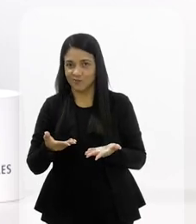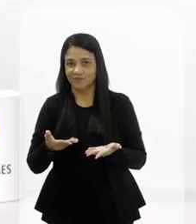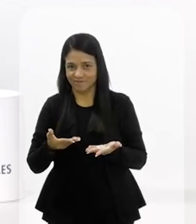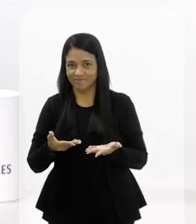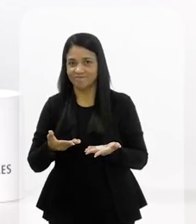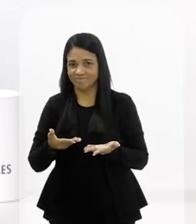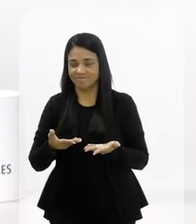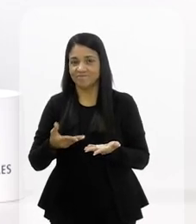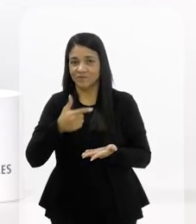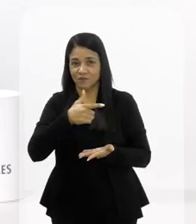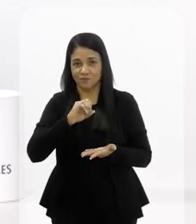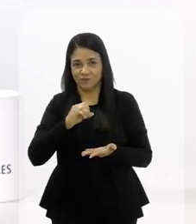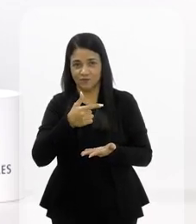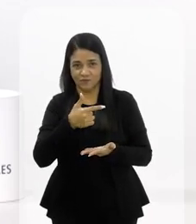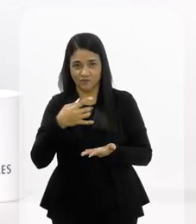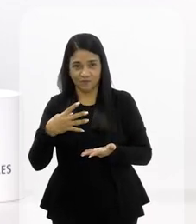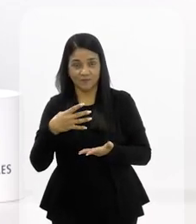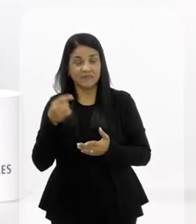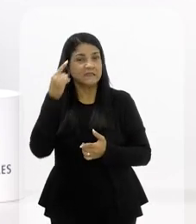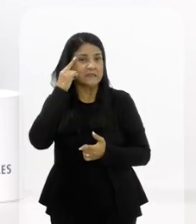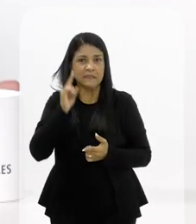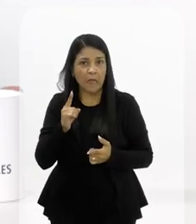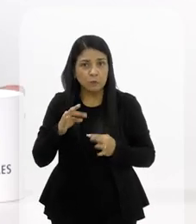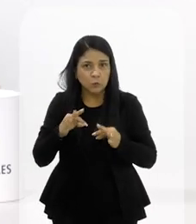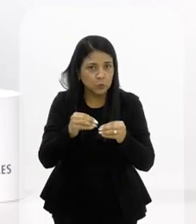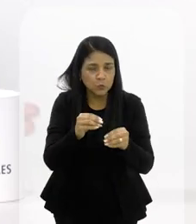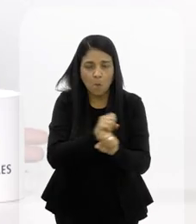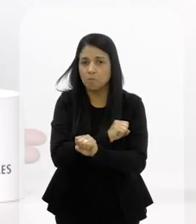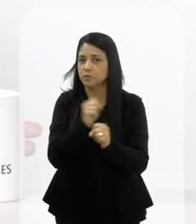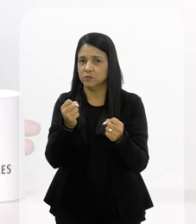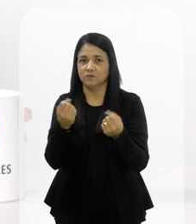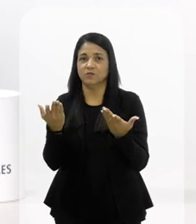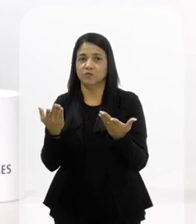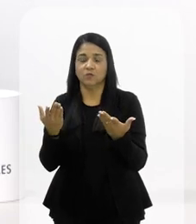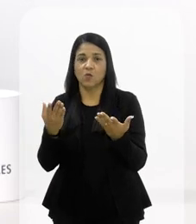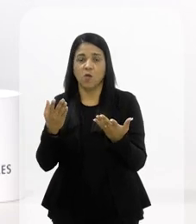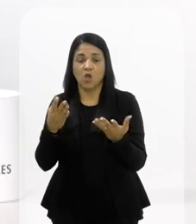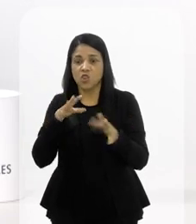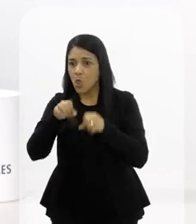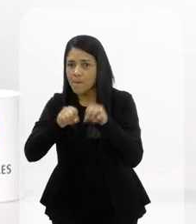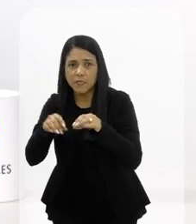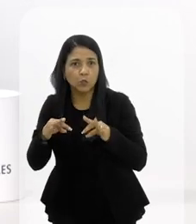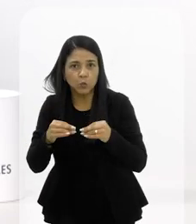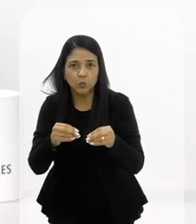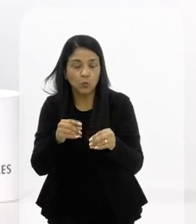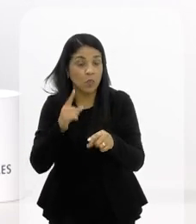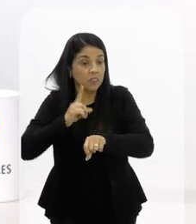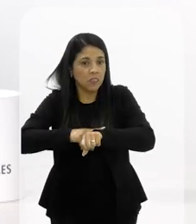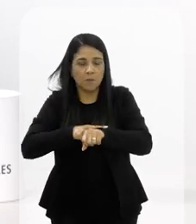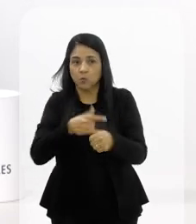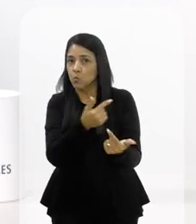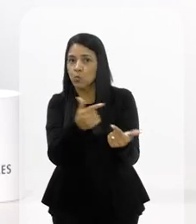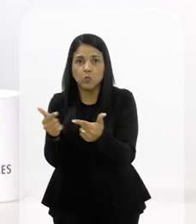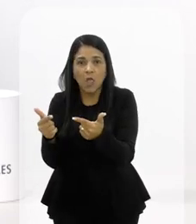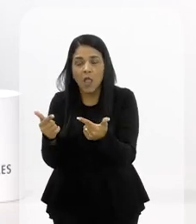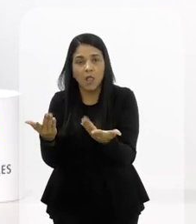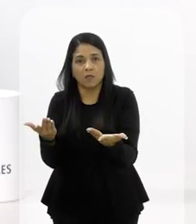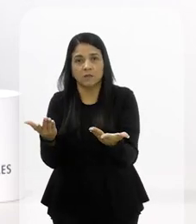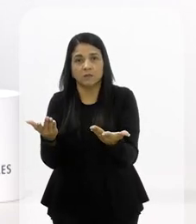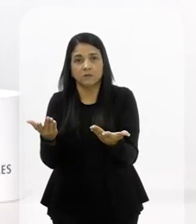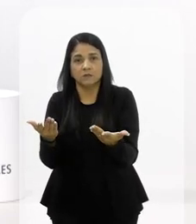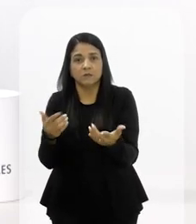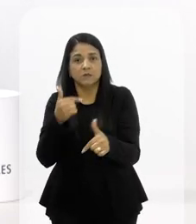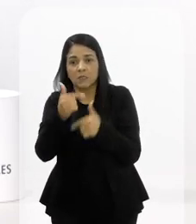agora porque eh ninguém sabe tudo ninguém domina tudo a gente não tem muitas vezes tempo para poder dar conta de todas as